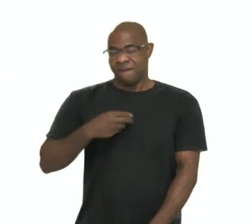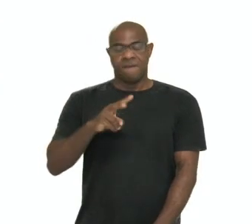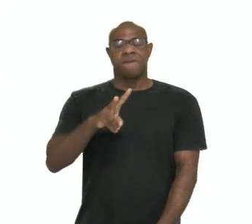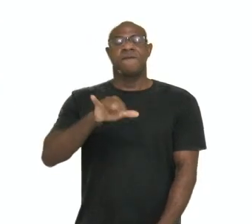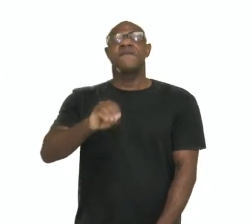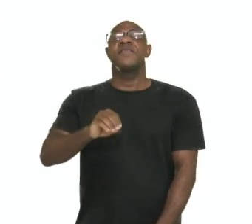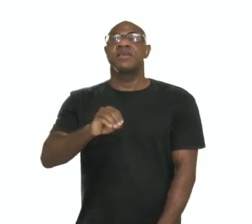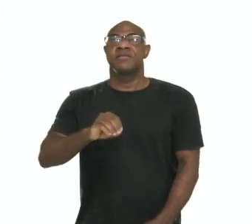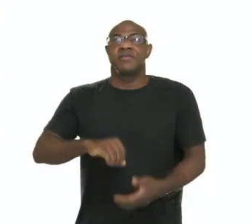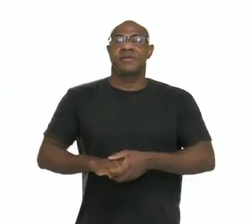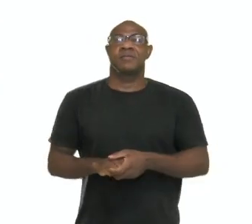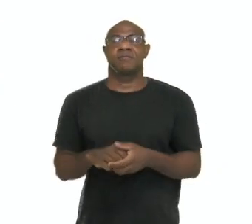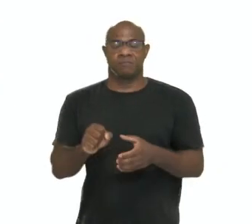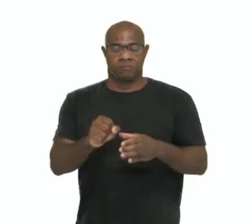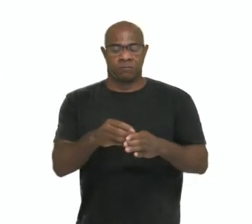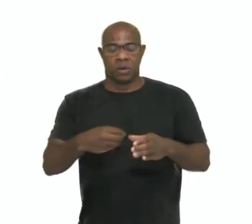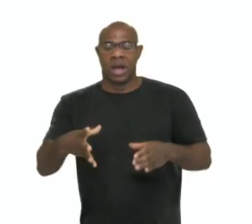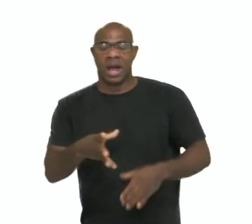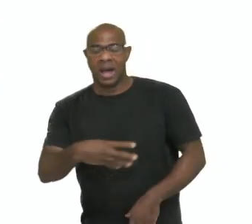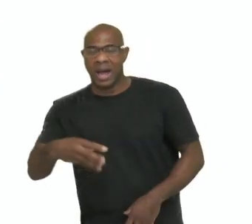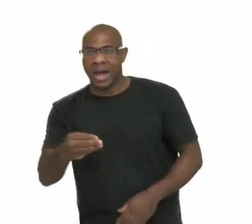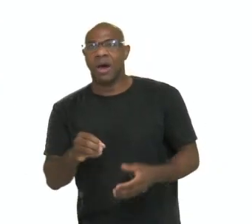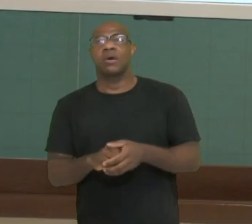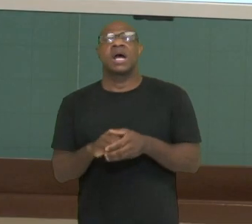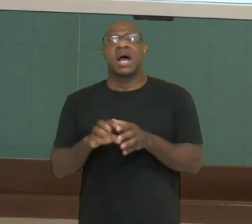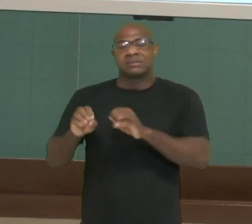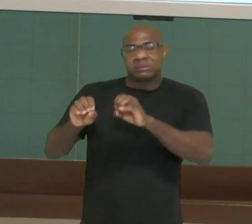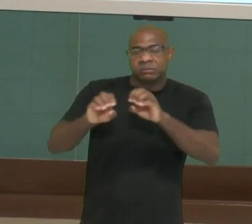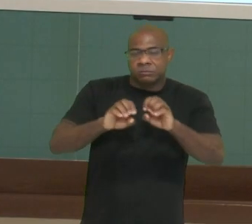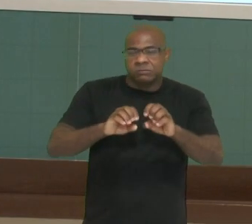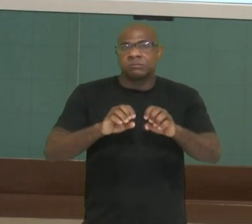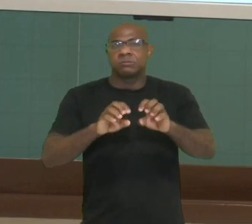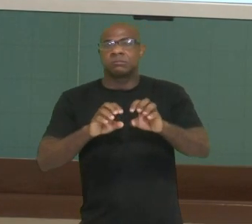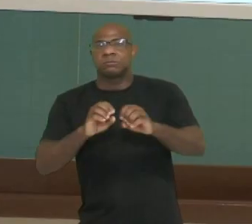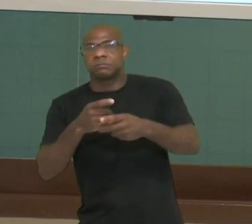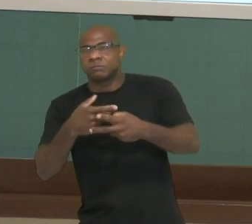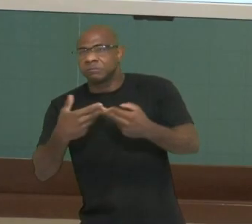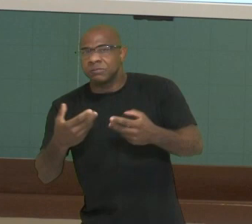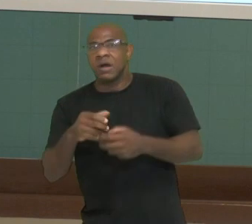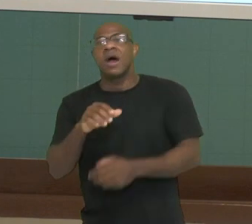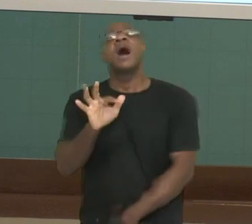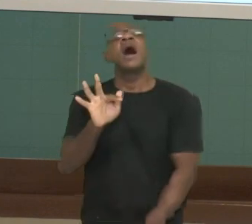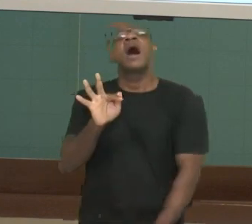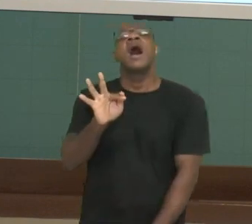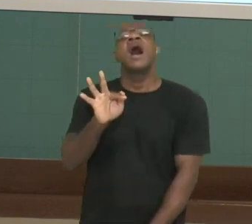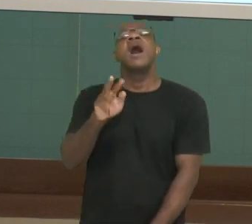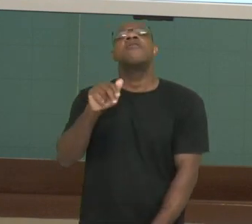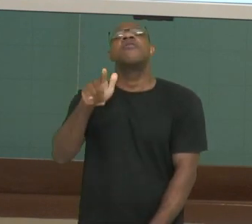protozoários, algas, fungos, animais e também as plantas.